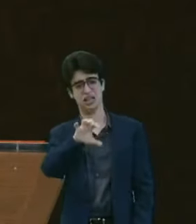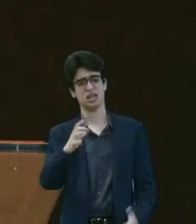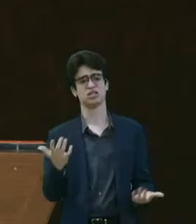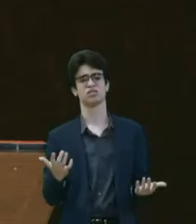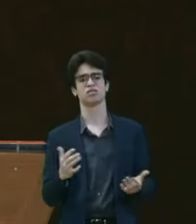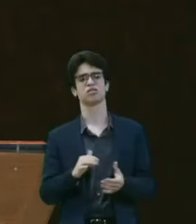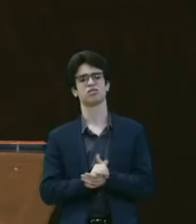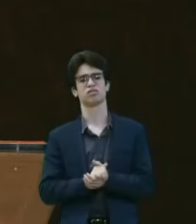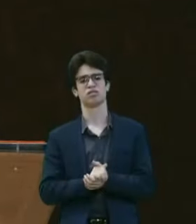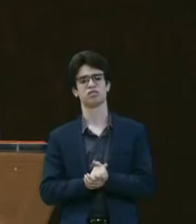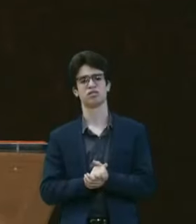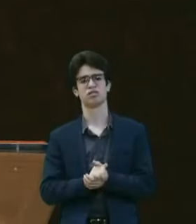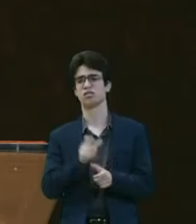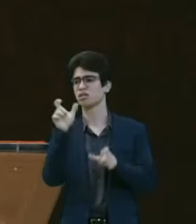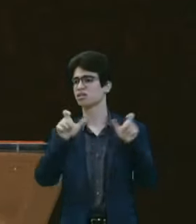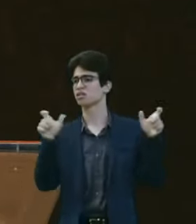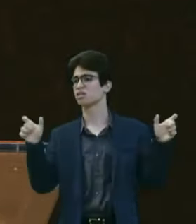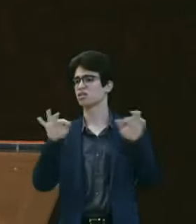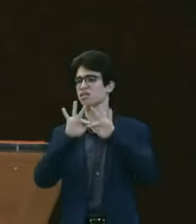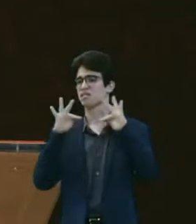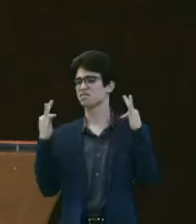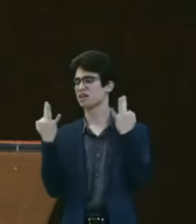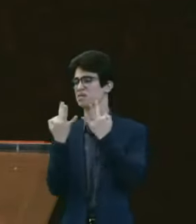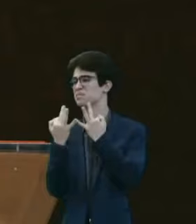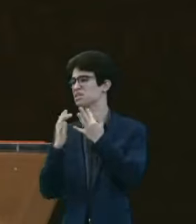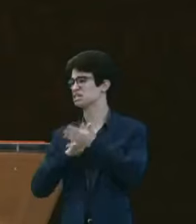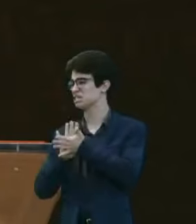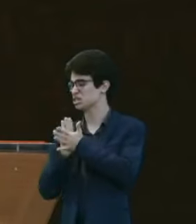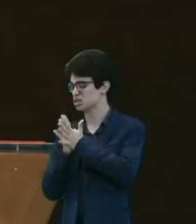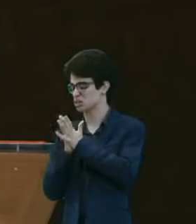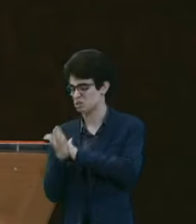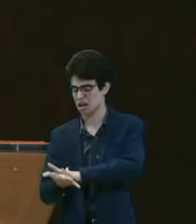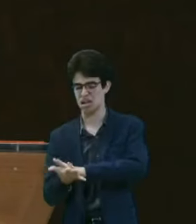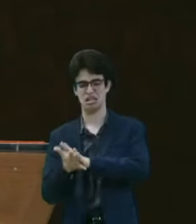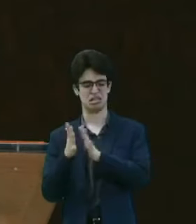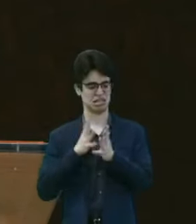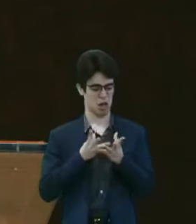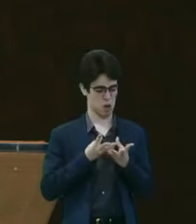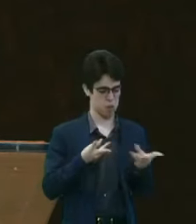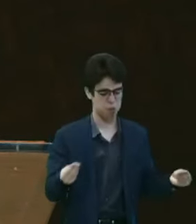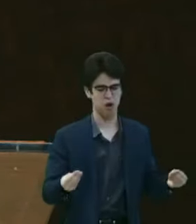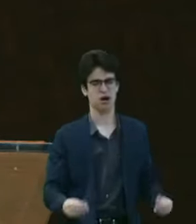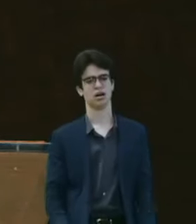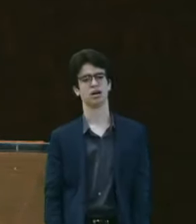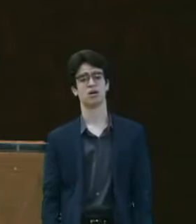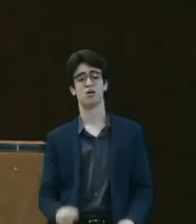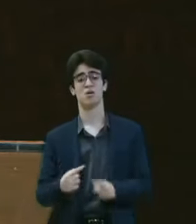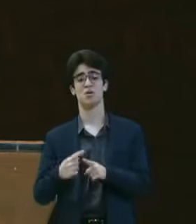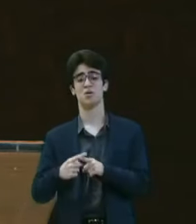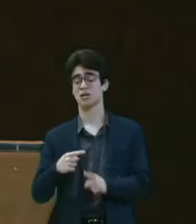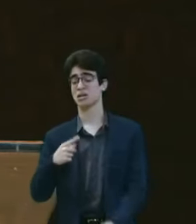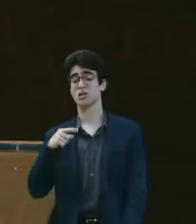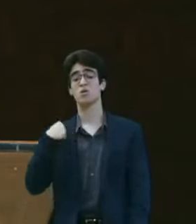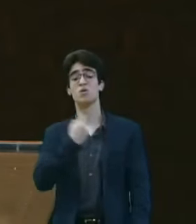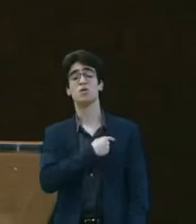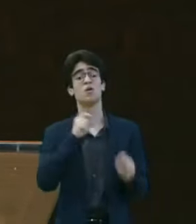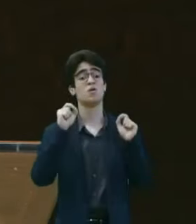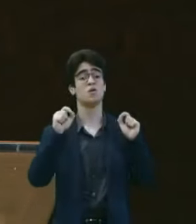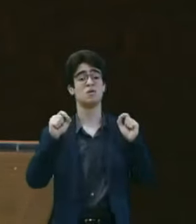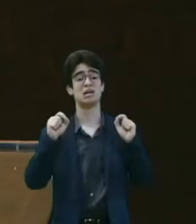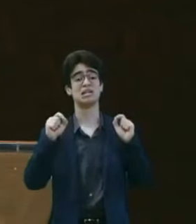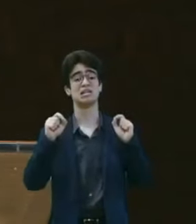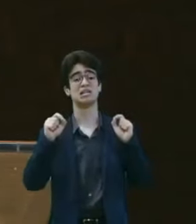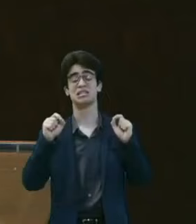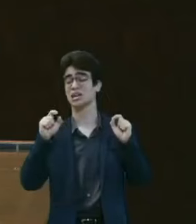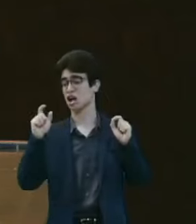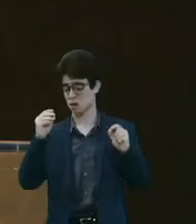sabe, famílias estão sendo destruídas, destroçadas, arrebentadas, porque temos menosprezado o impacto